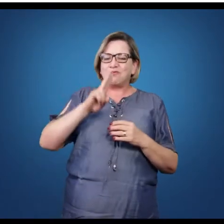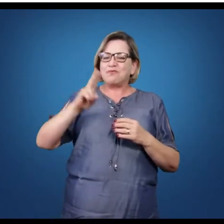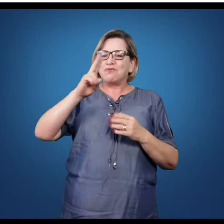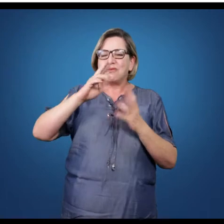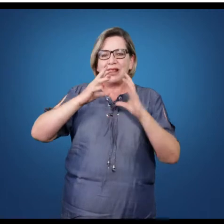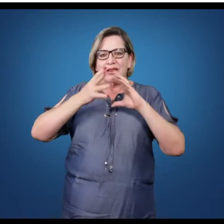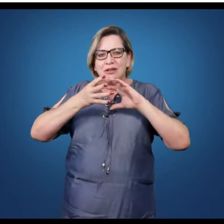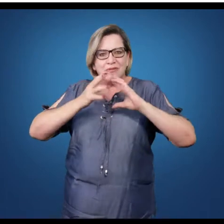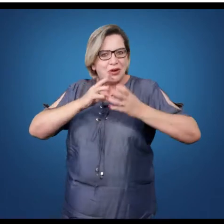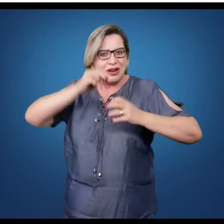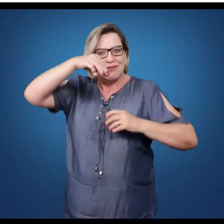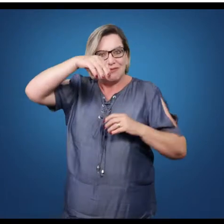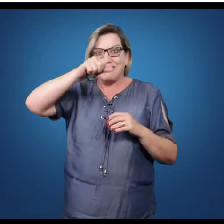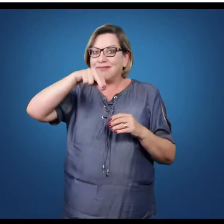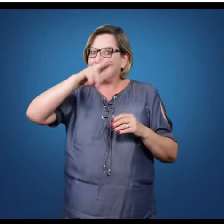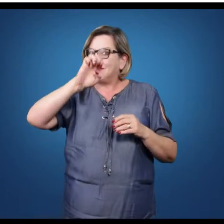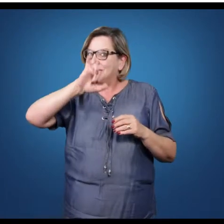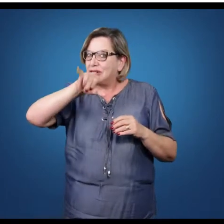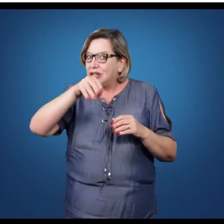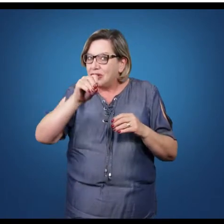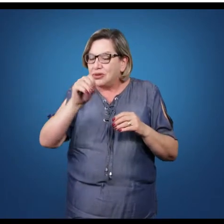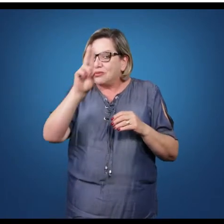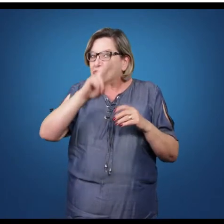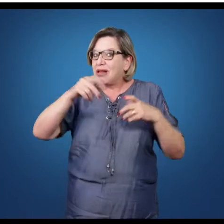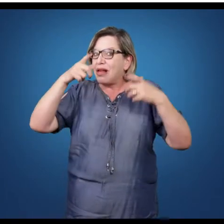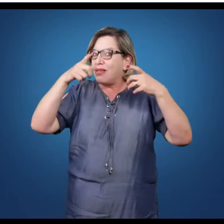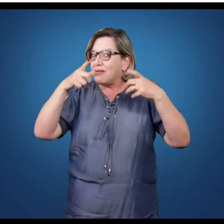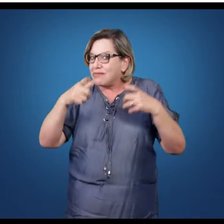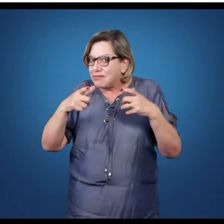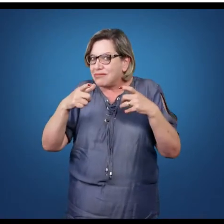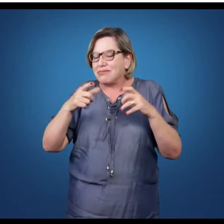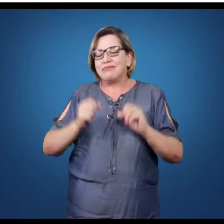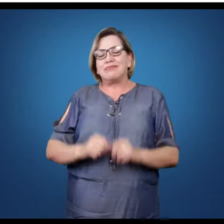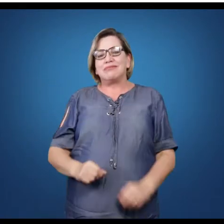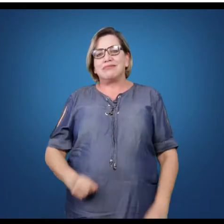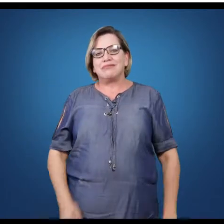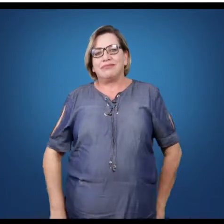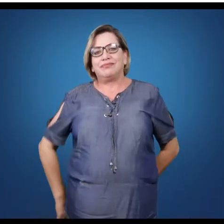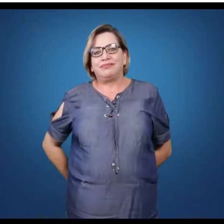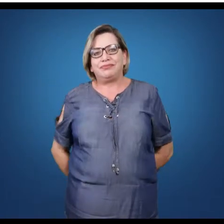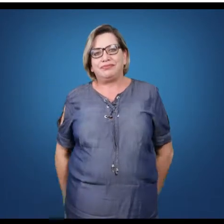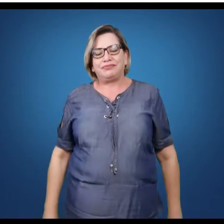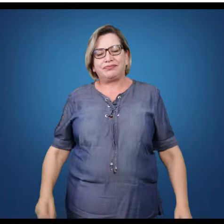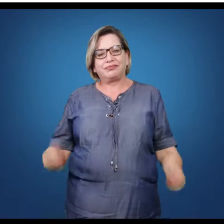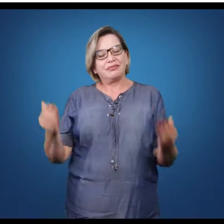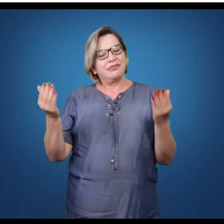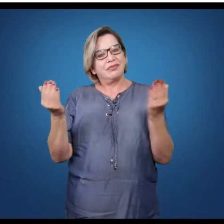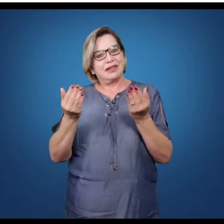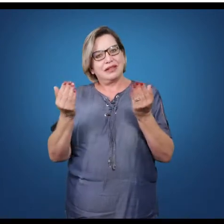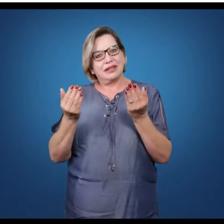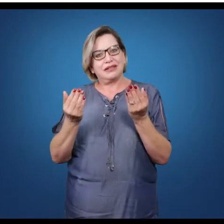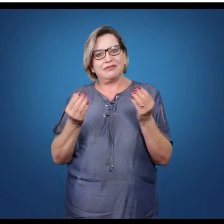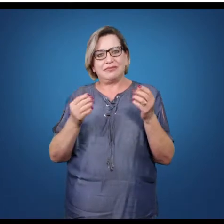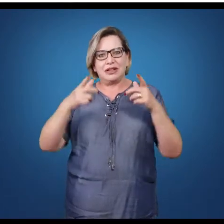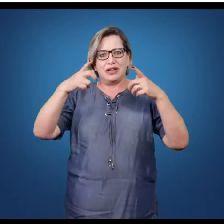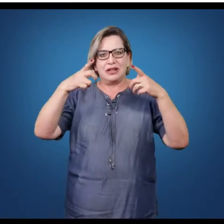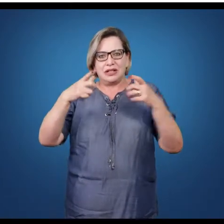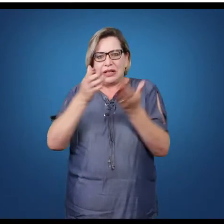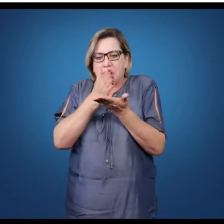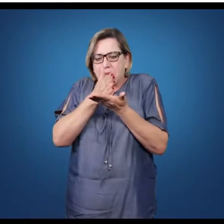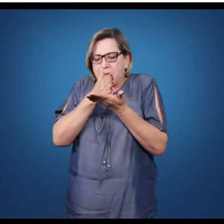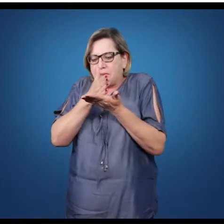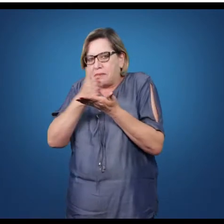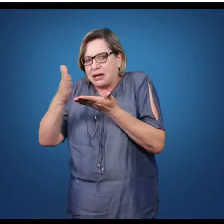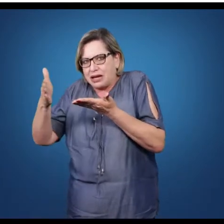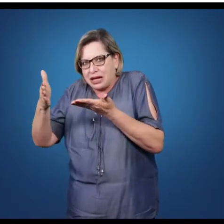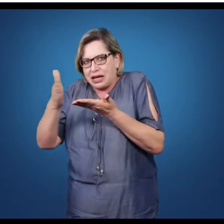com locais e espaços definidos. Beleza? Então, a delimitação de espaço será meia quadra.